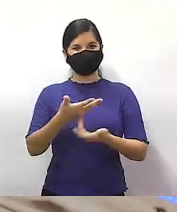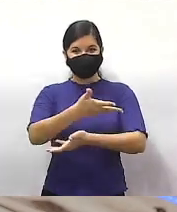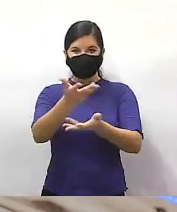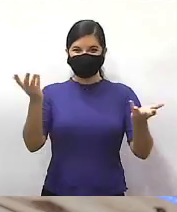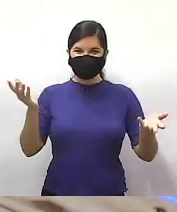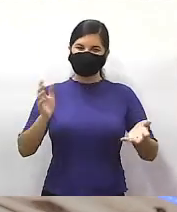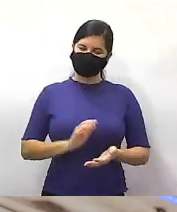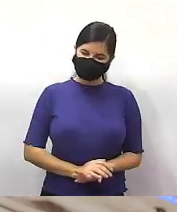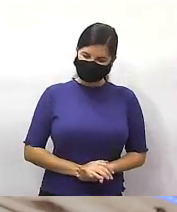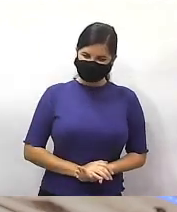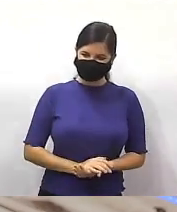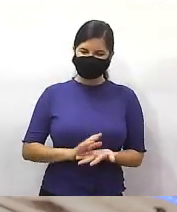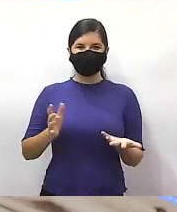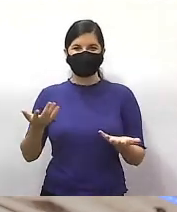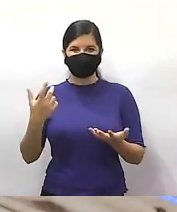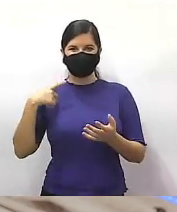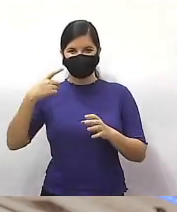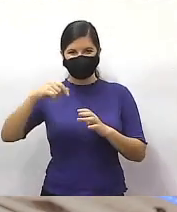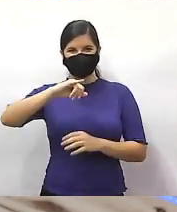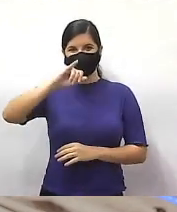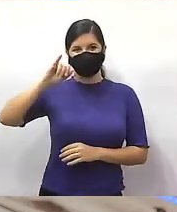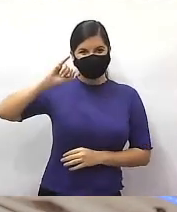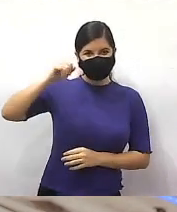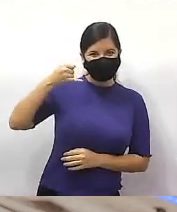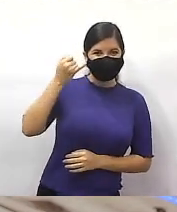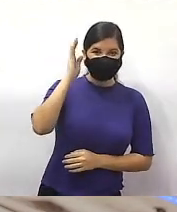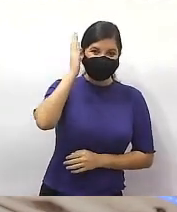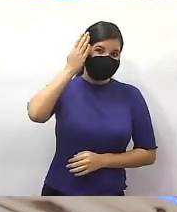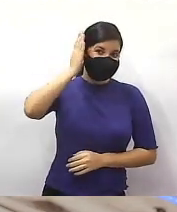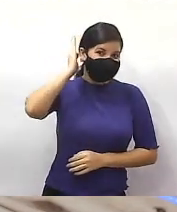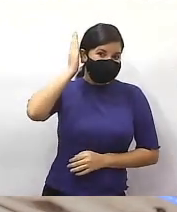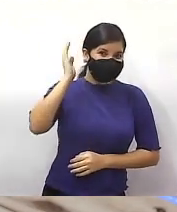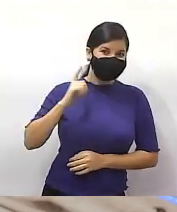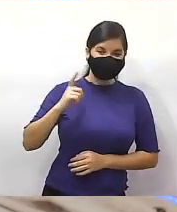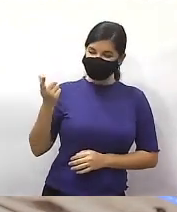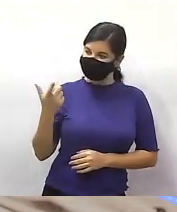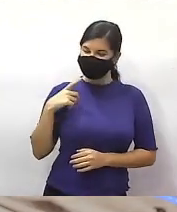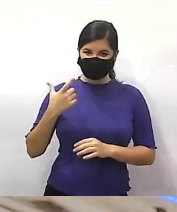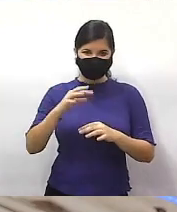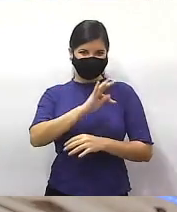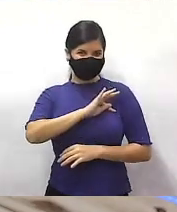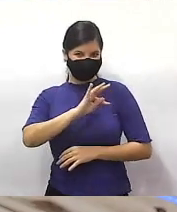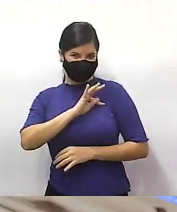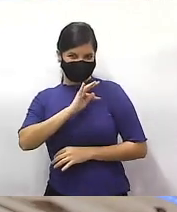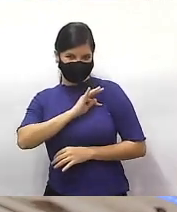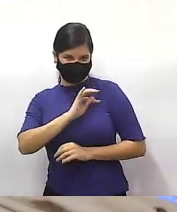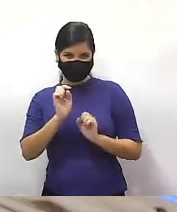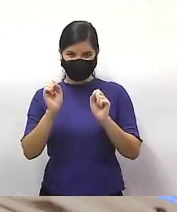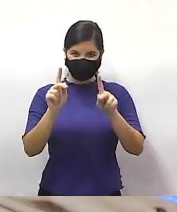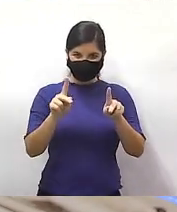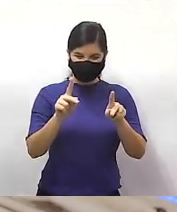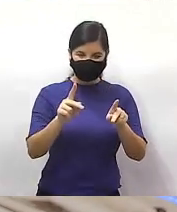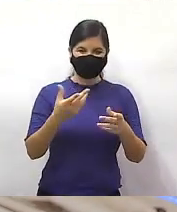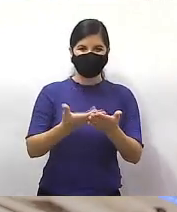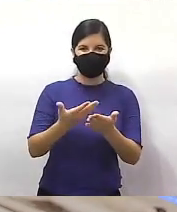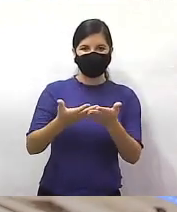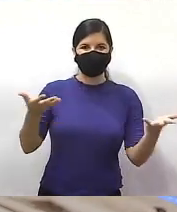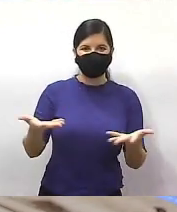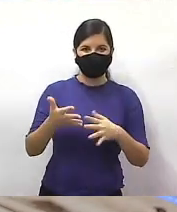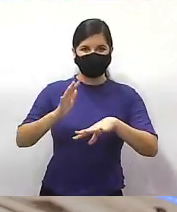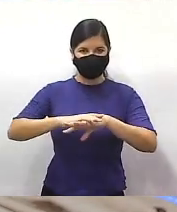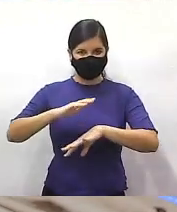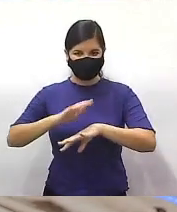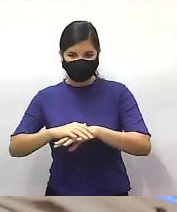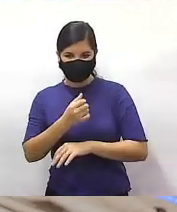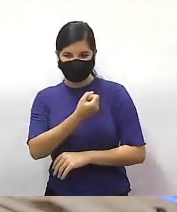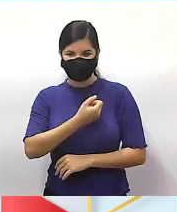vocês. O Jonathan, vocês não estão vendo, mas na parte técnica aí do ladinho, tá bom? Vamos para a aula matemática, aula